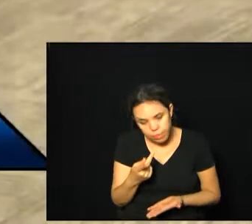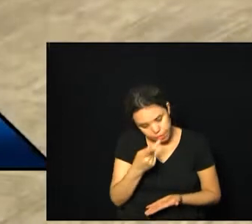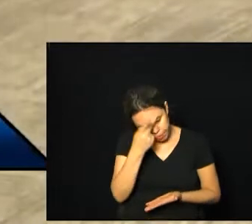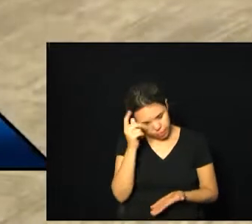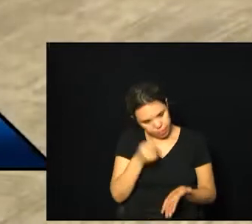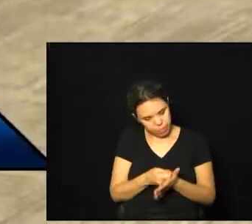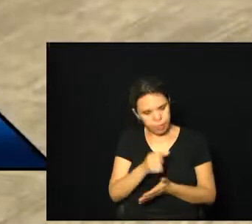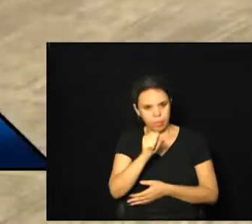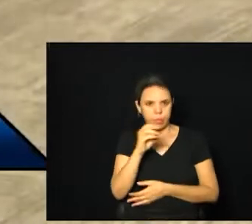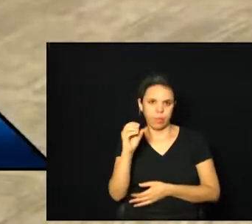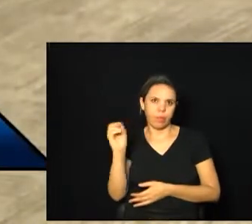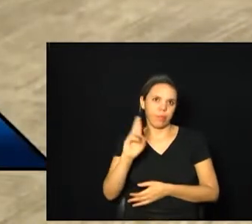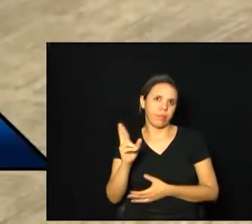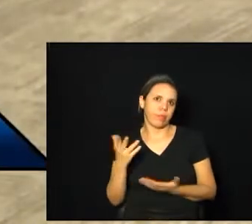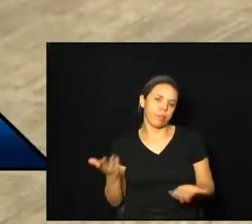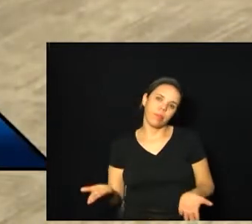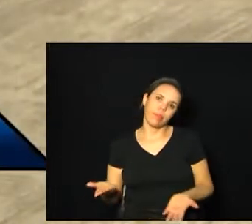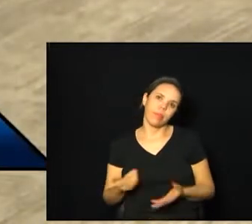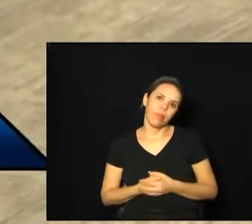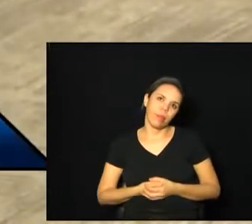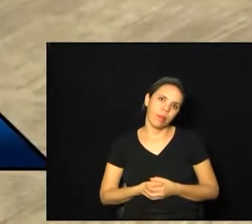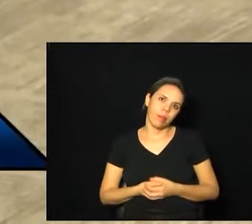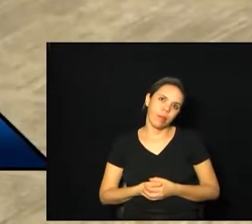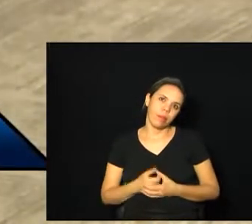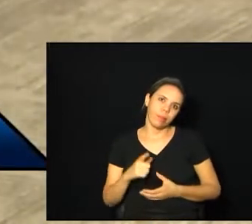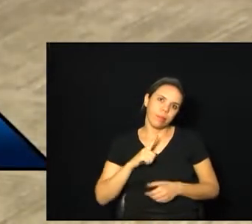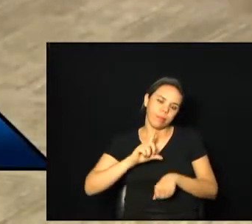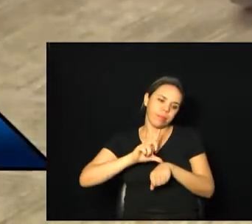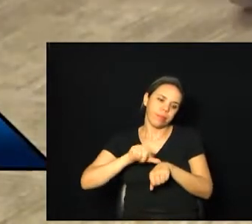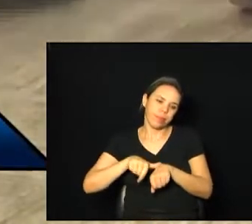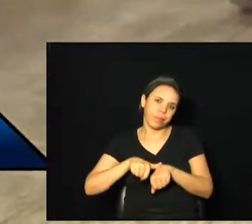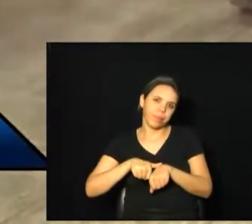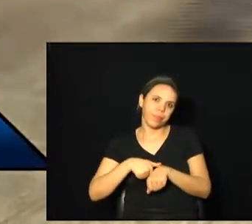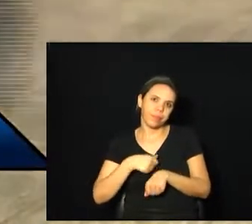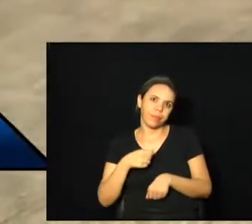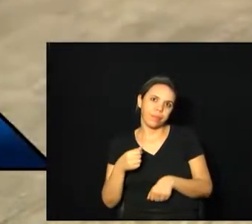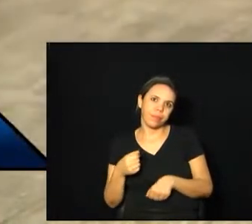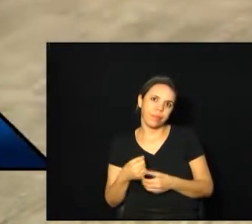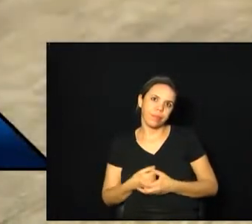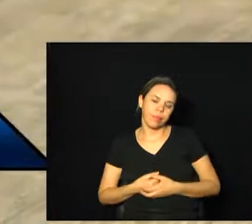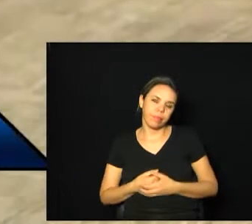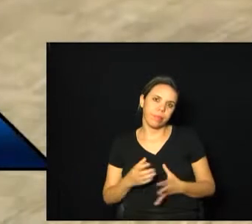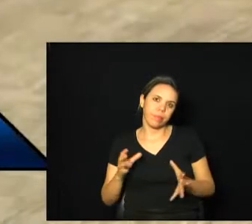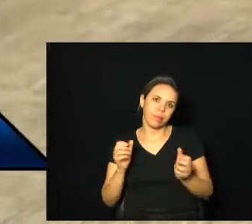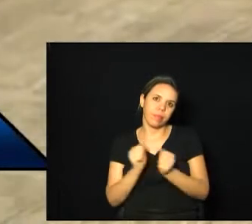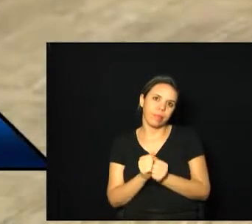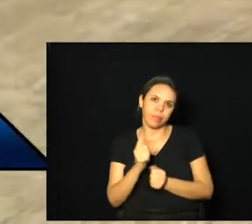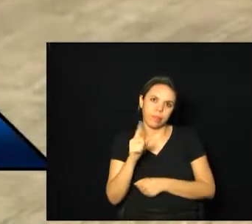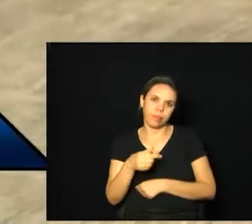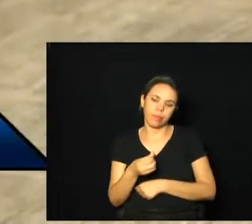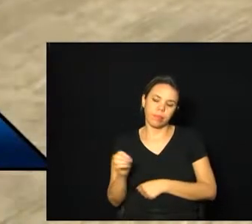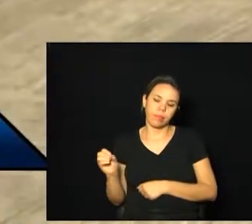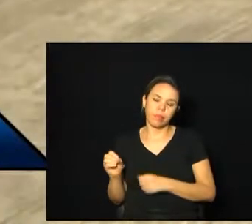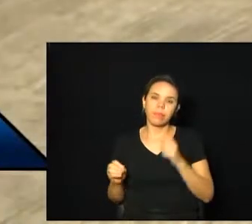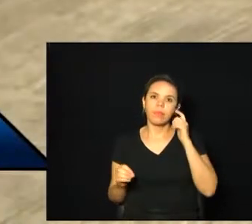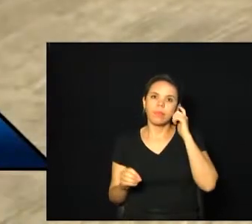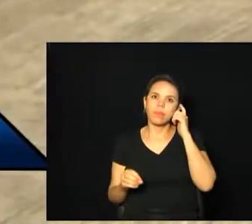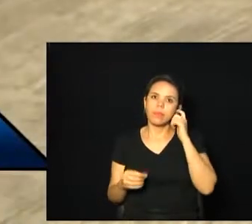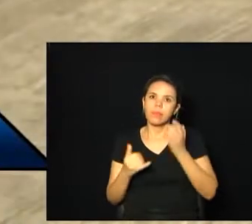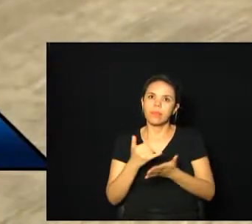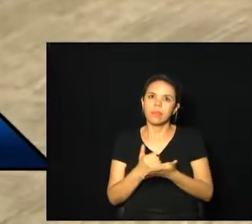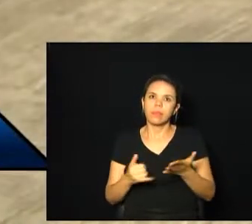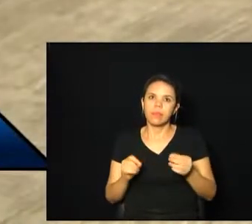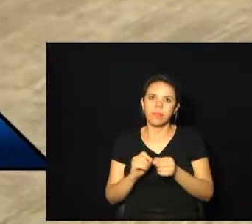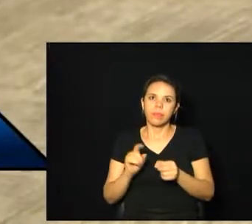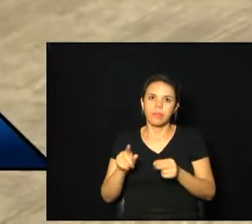paga R$800. E aí ela tem o atrasado, se ela junta dá 1.600. E o Refins vai fazer